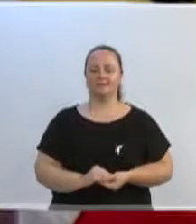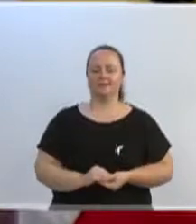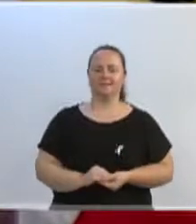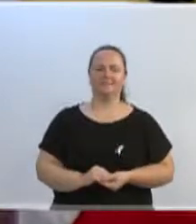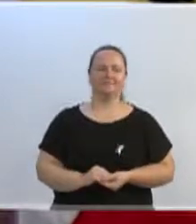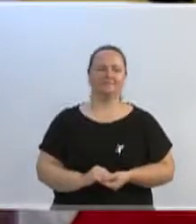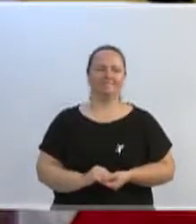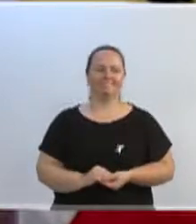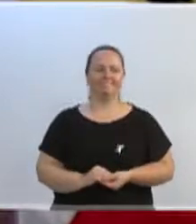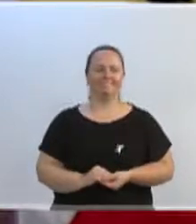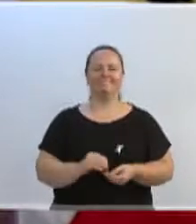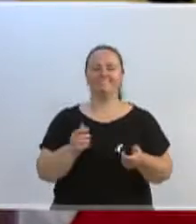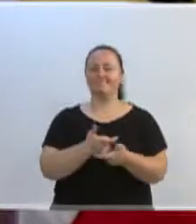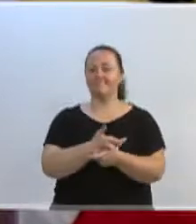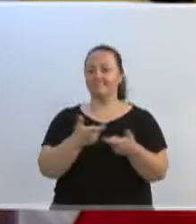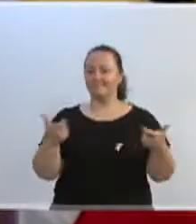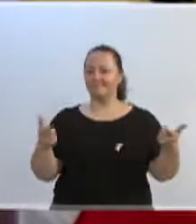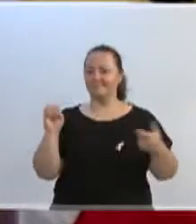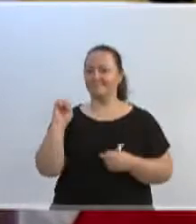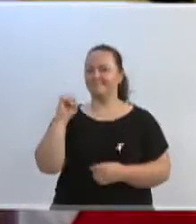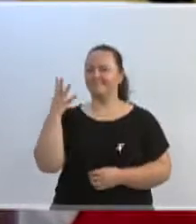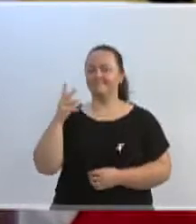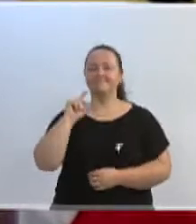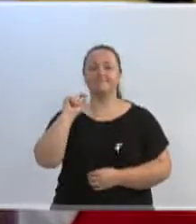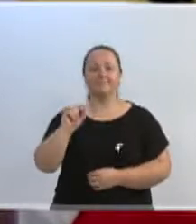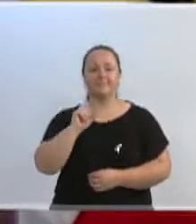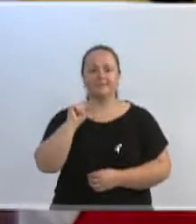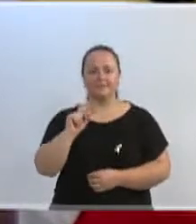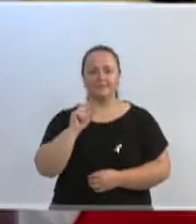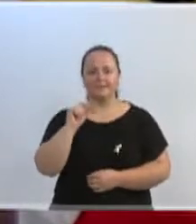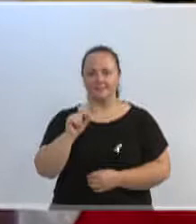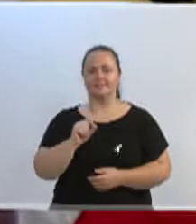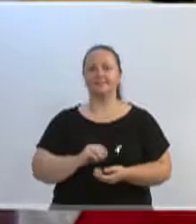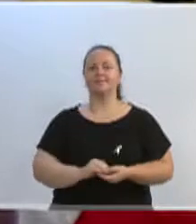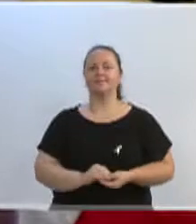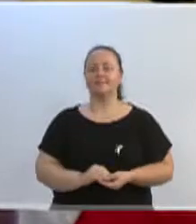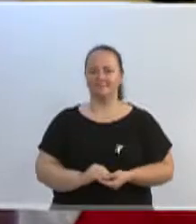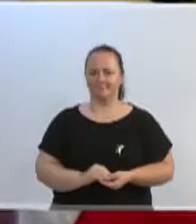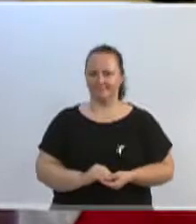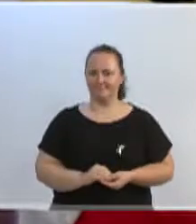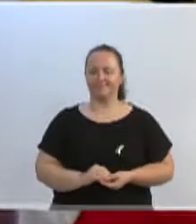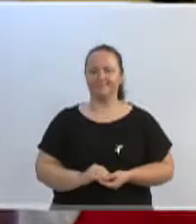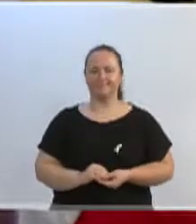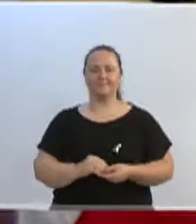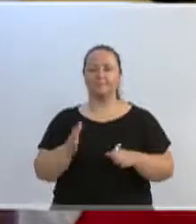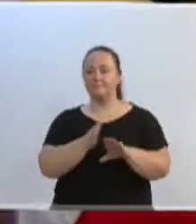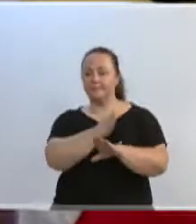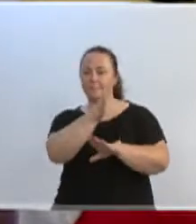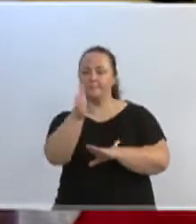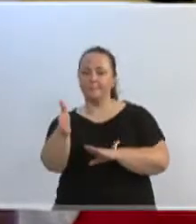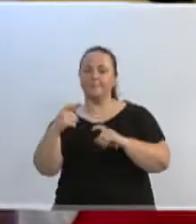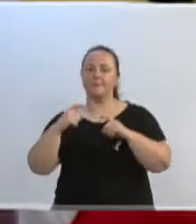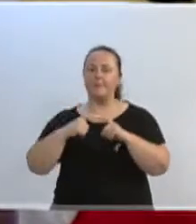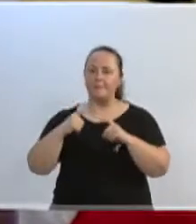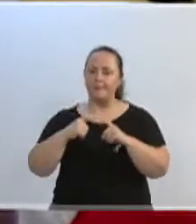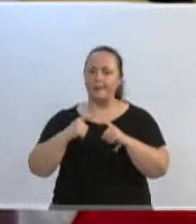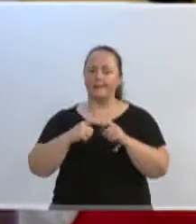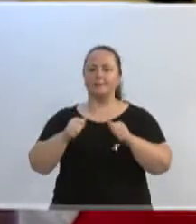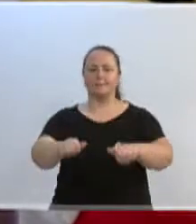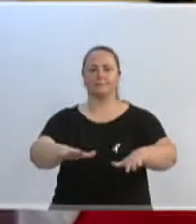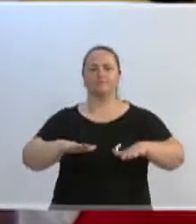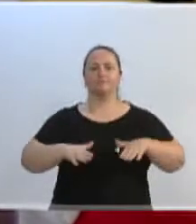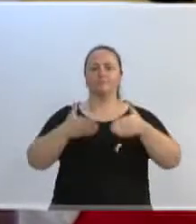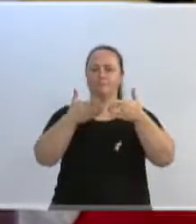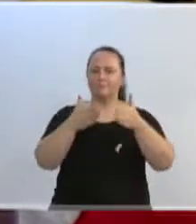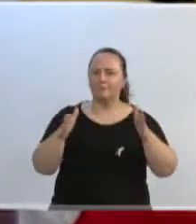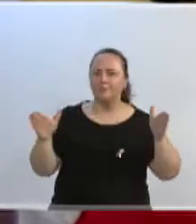Normalmente, o que acontece que nos chama mais atenção? Quando ele vai no médico, quando ele vai numa audiência pública,